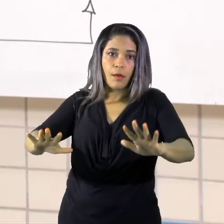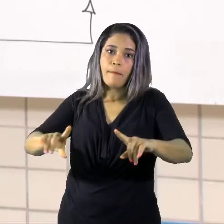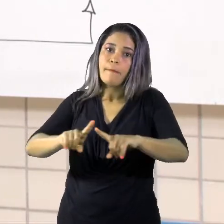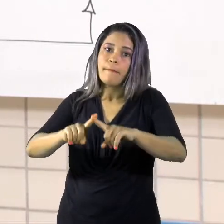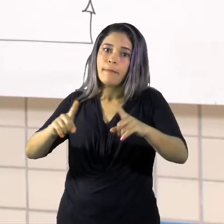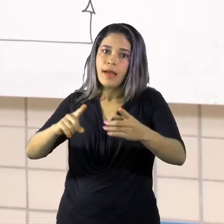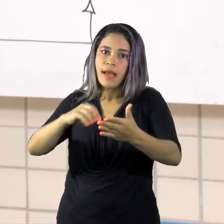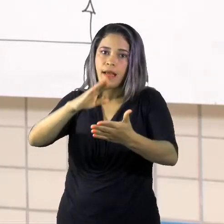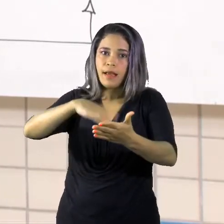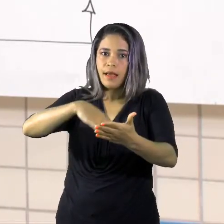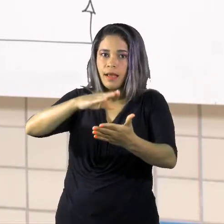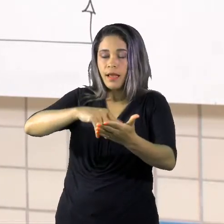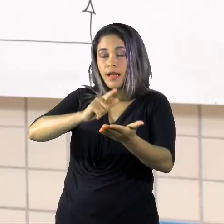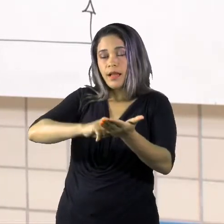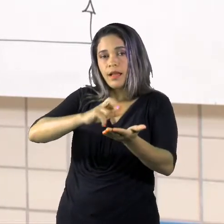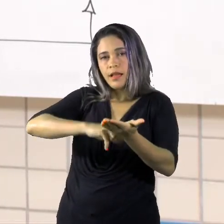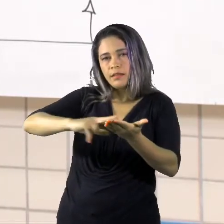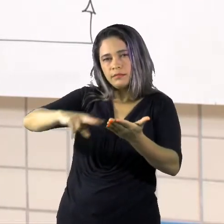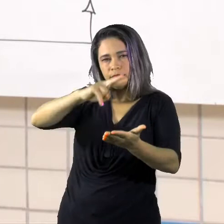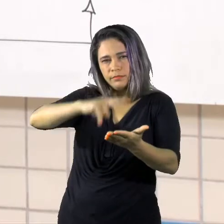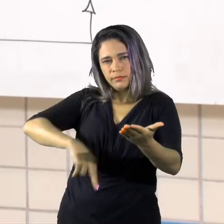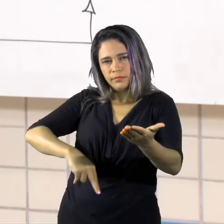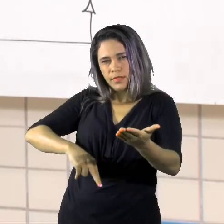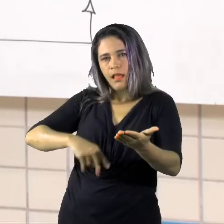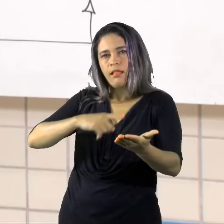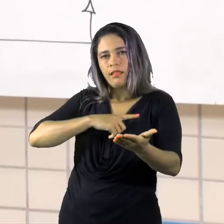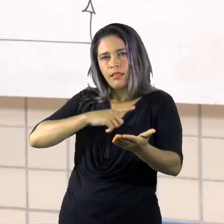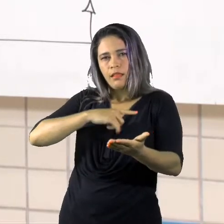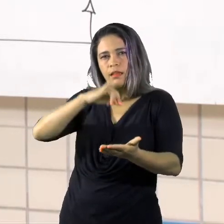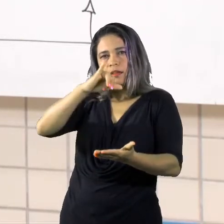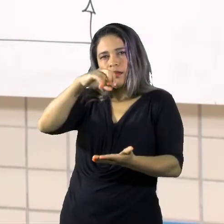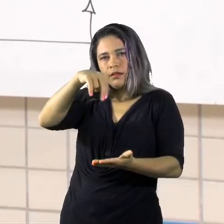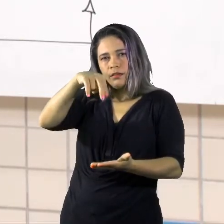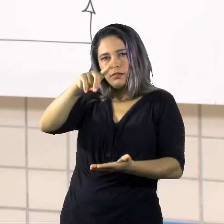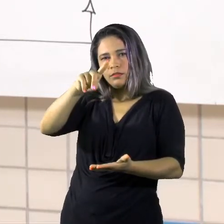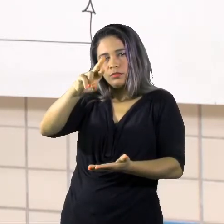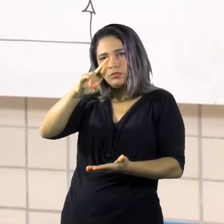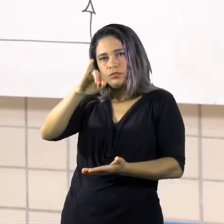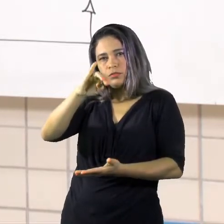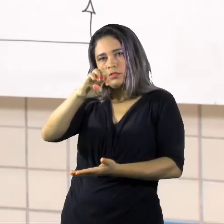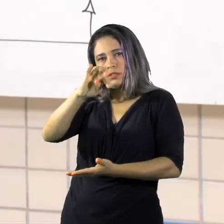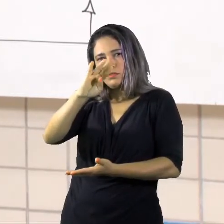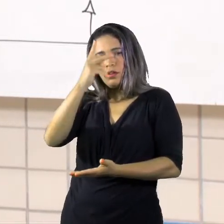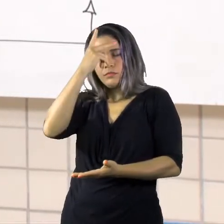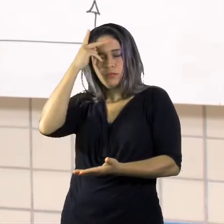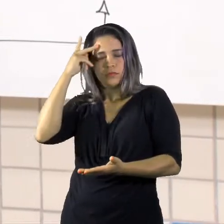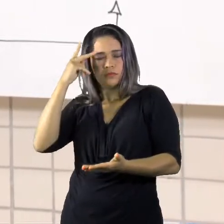leitor. Aí vai ter o interlocutor indireto, que são os leitores da revista.